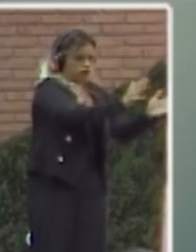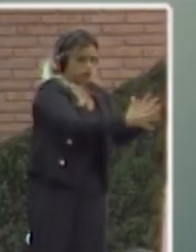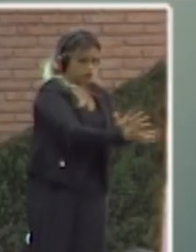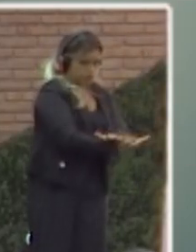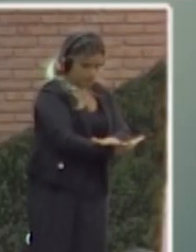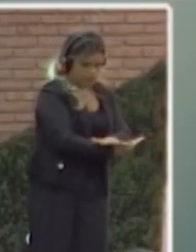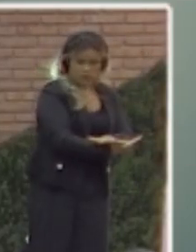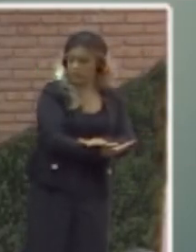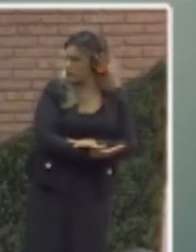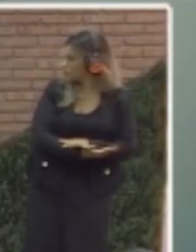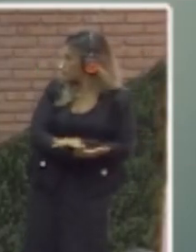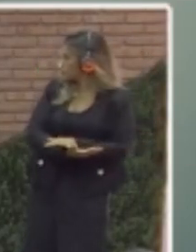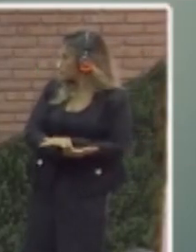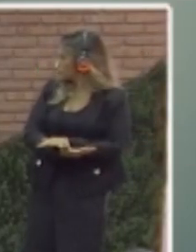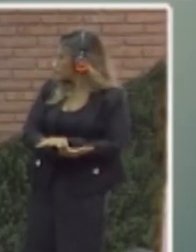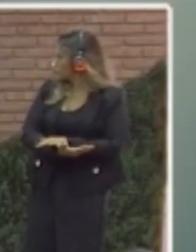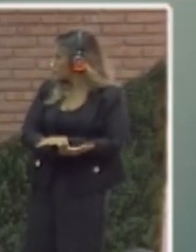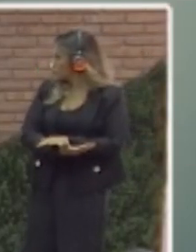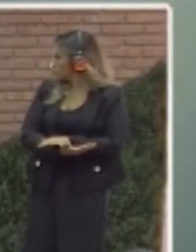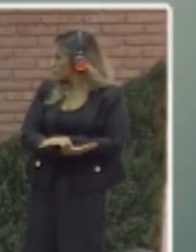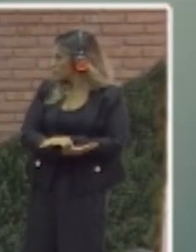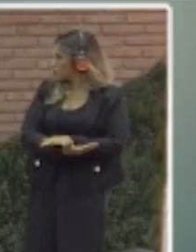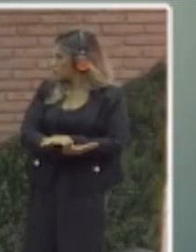steel frame...